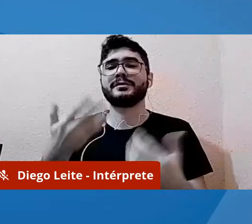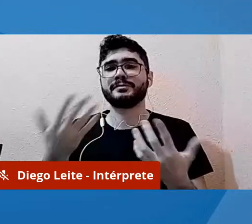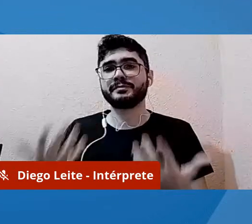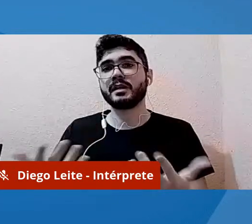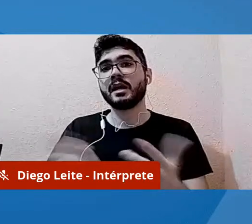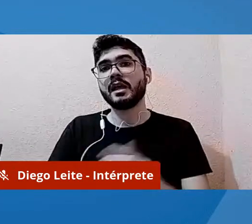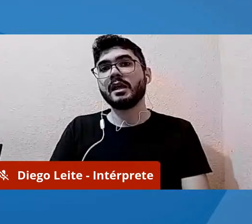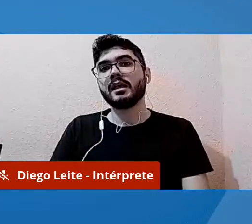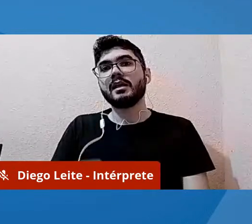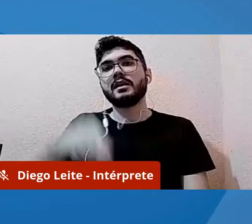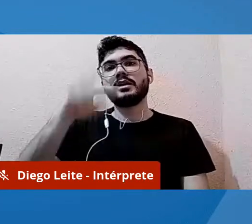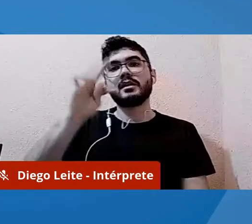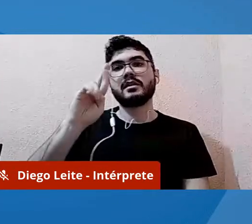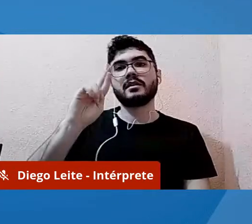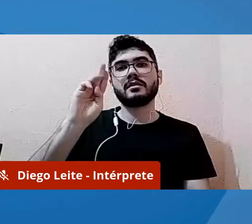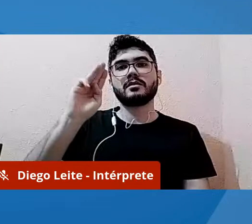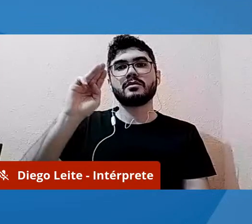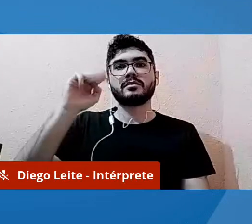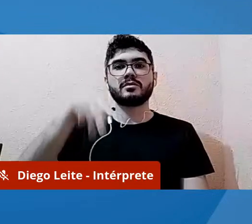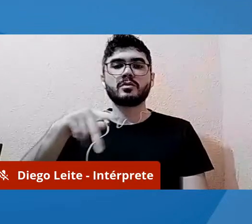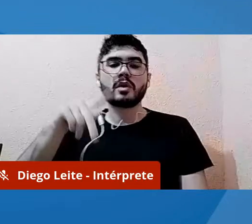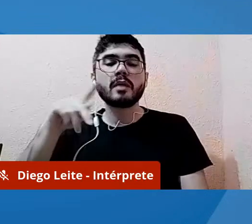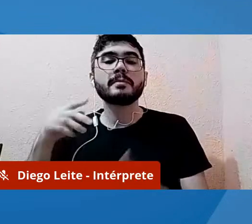militantes antifascistas em Charlottenburg.